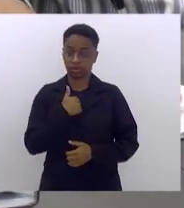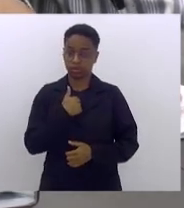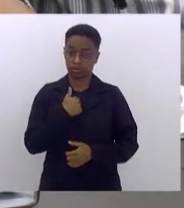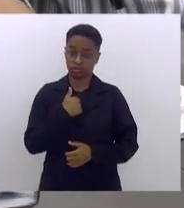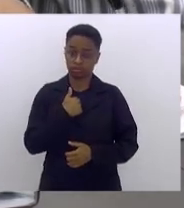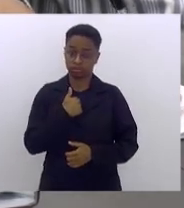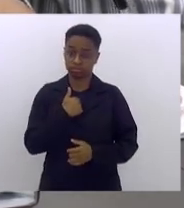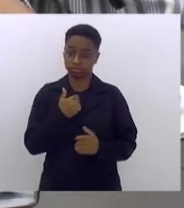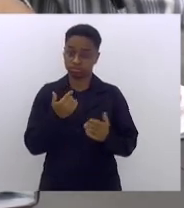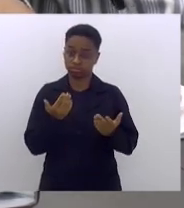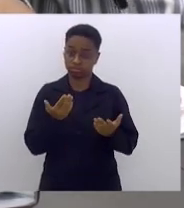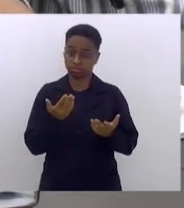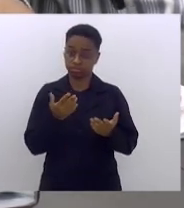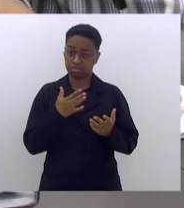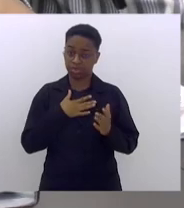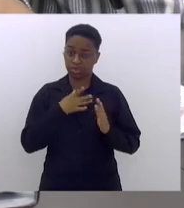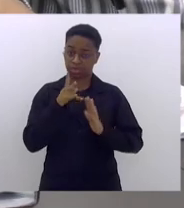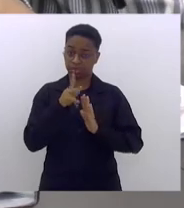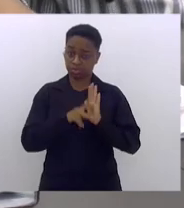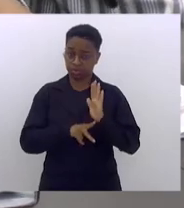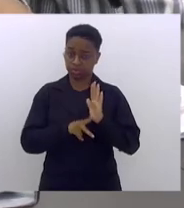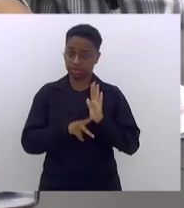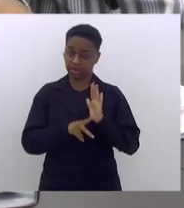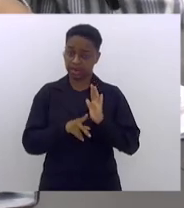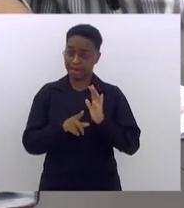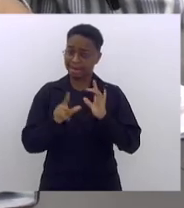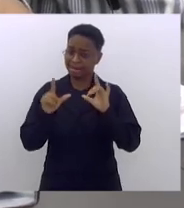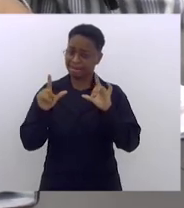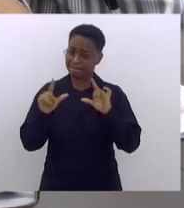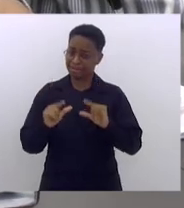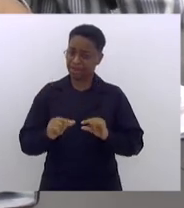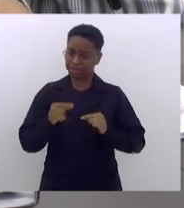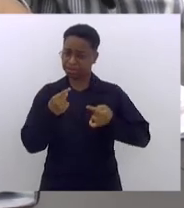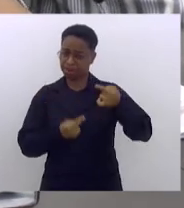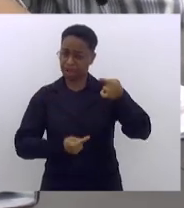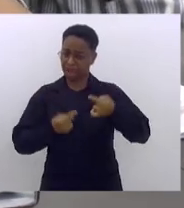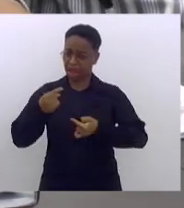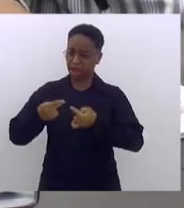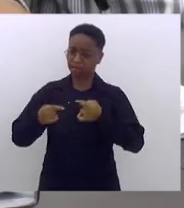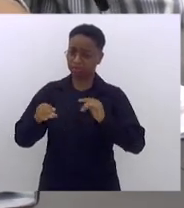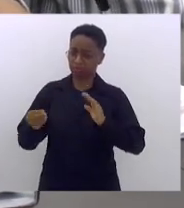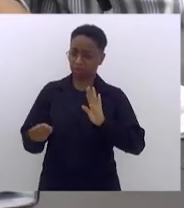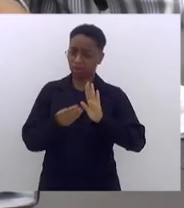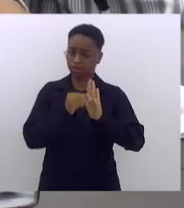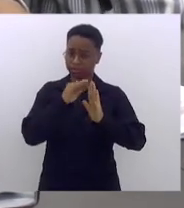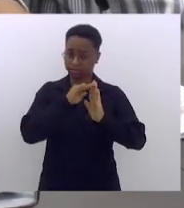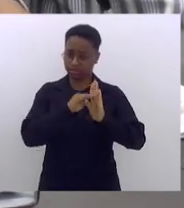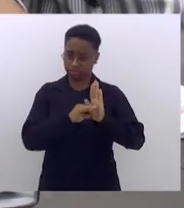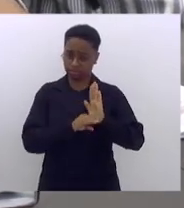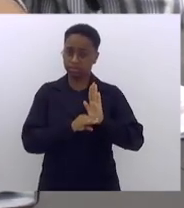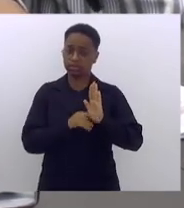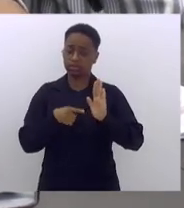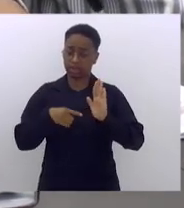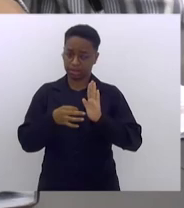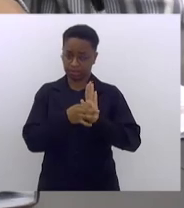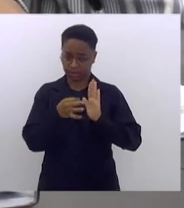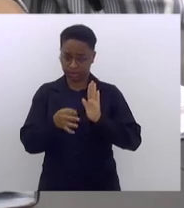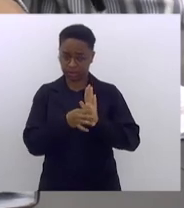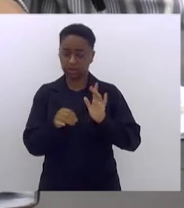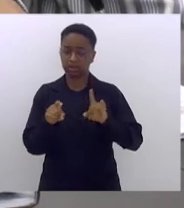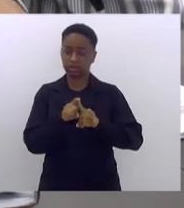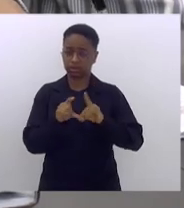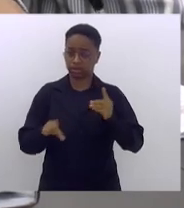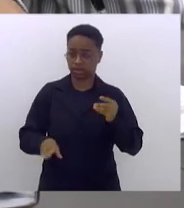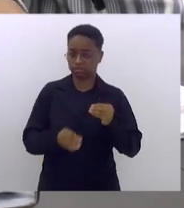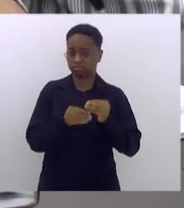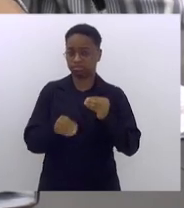Pelo menos os projetos meus, mesmo os polêmicos, têm entrado em pauta, têm conseguido pareceres, incorporando as emendas.